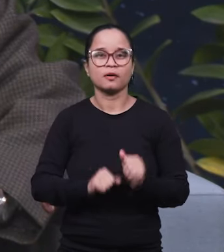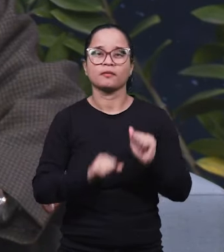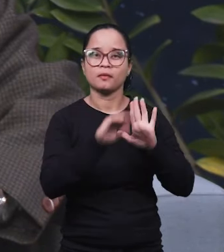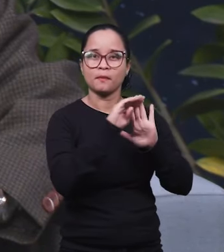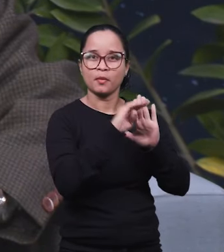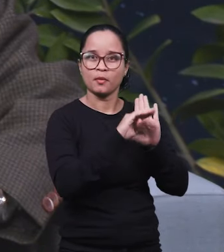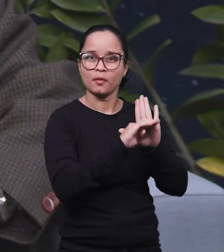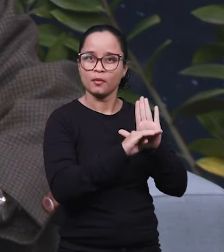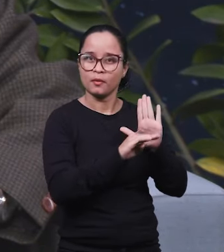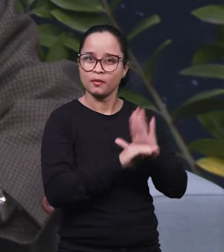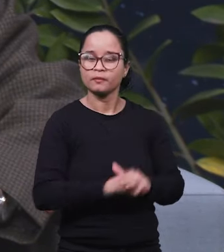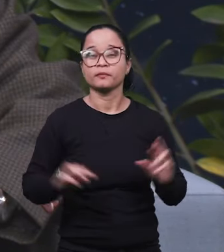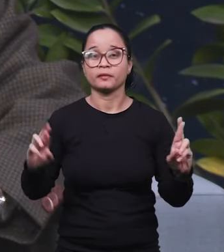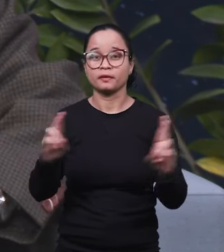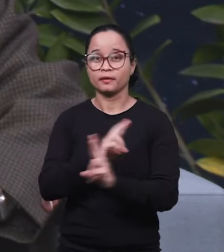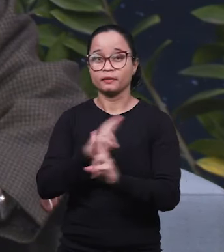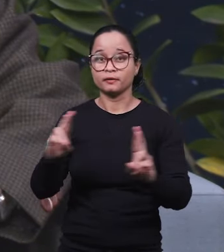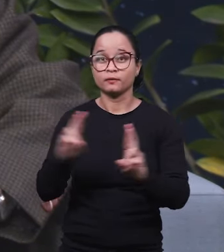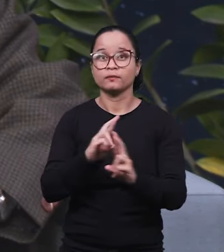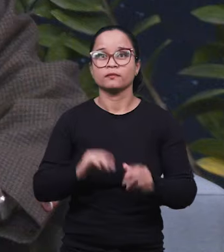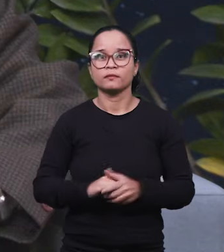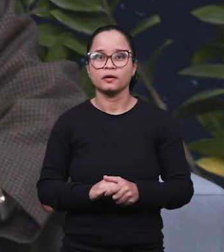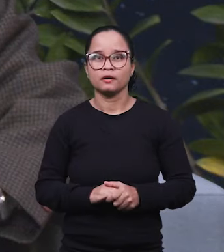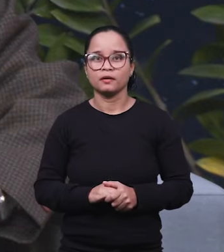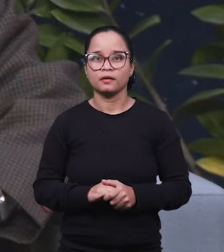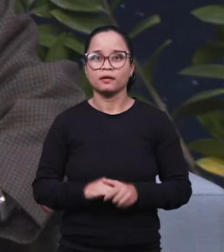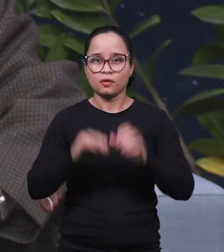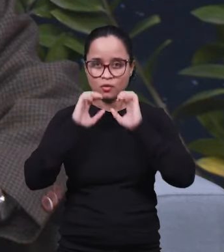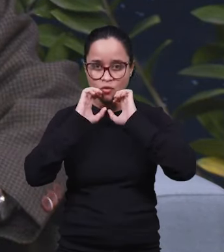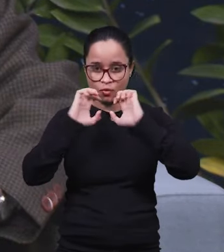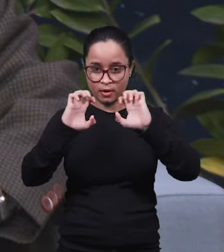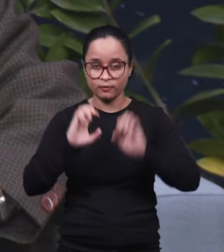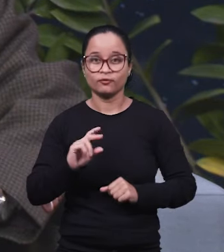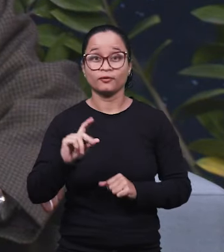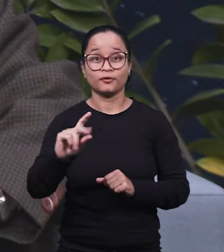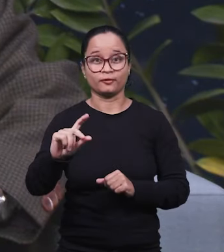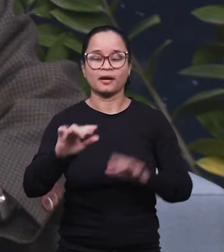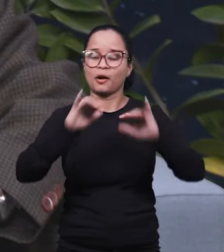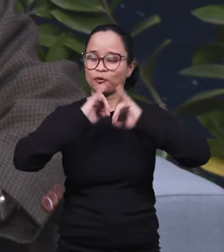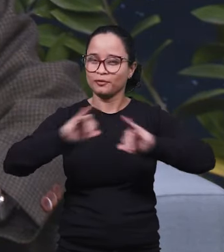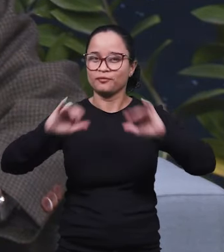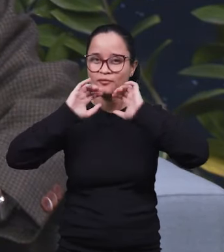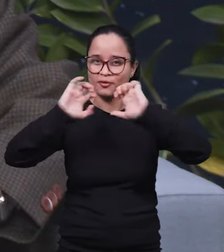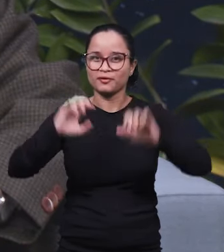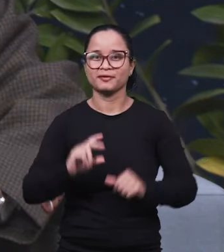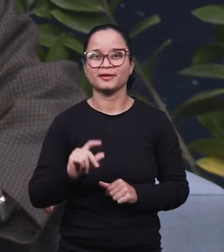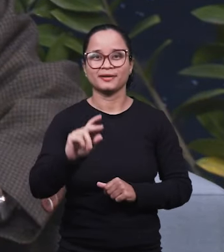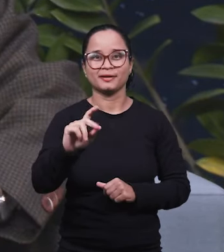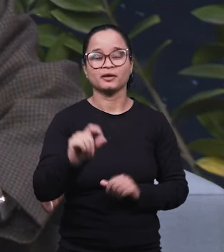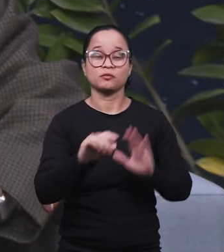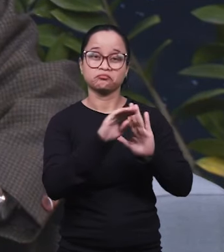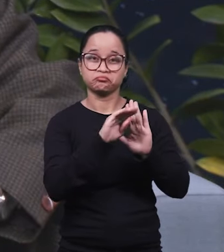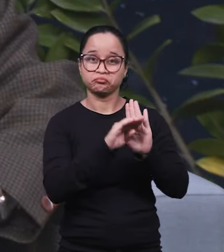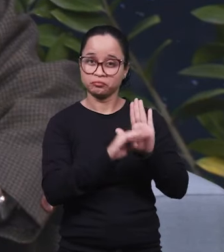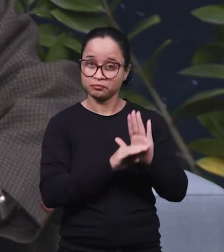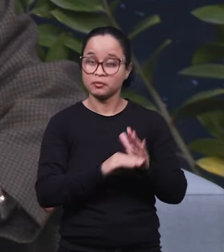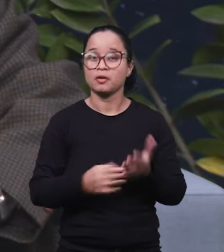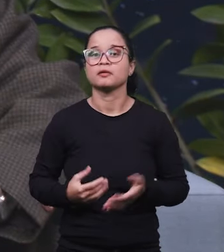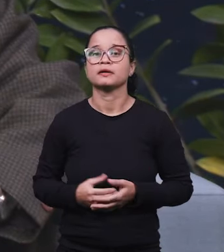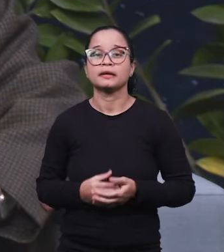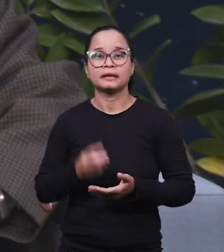programação relacionada com o Evangelho Eterno. Anunciando o Evangelho Eterno é o nosso programa que nós